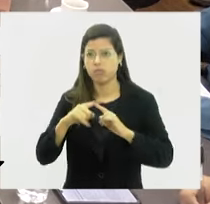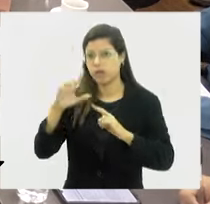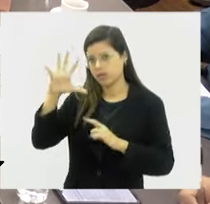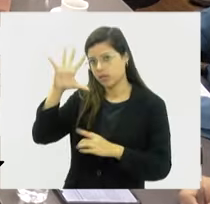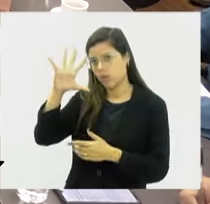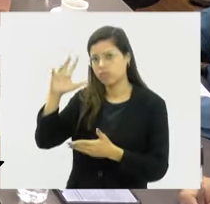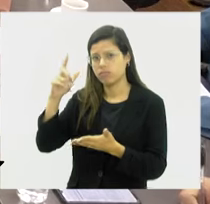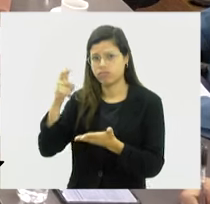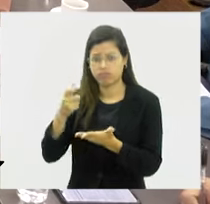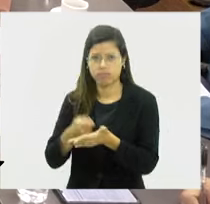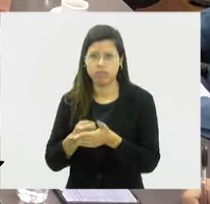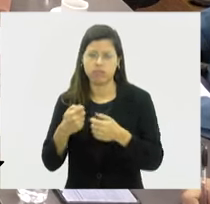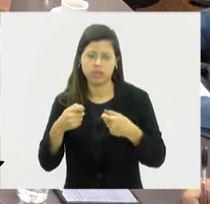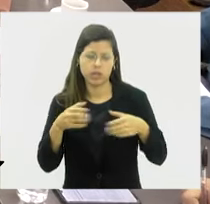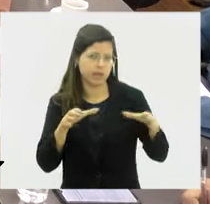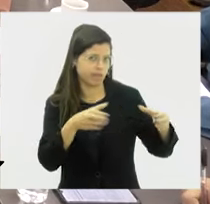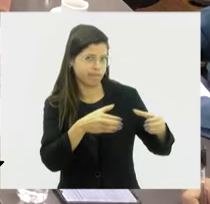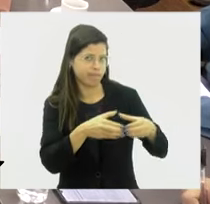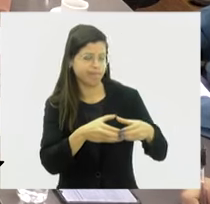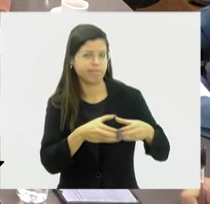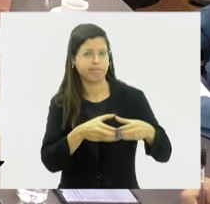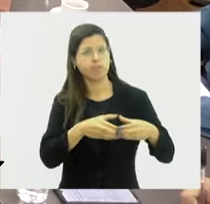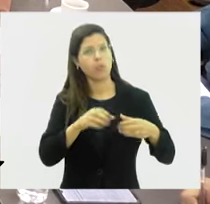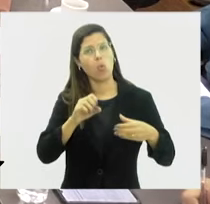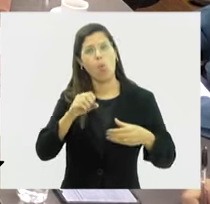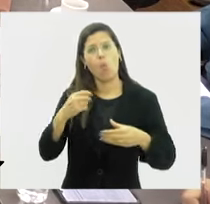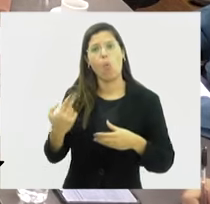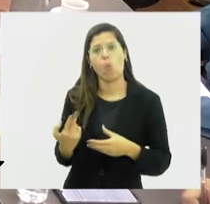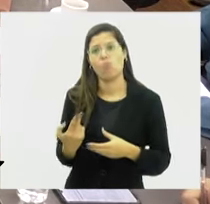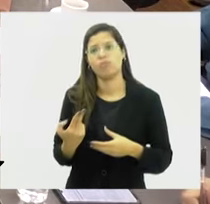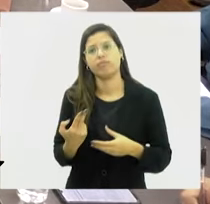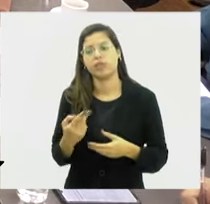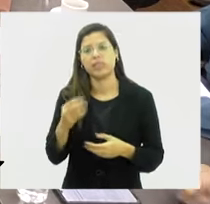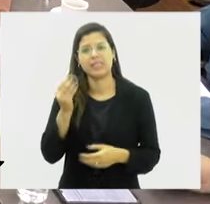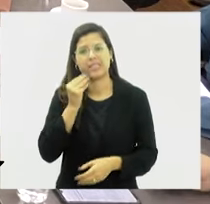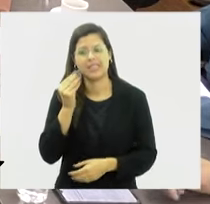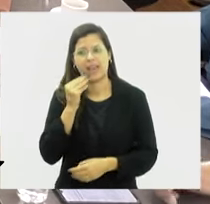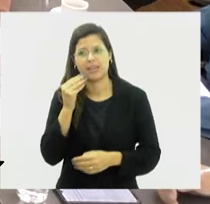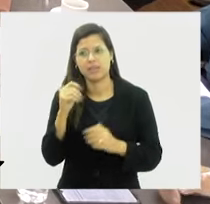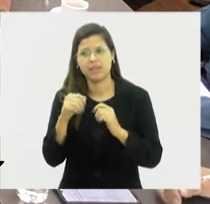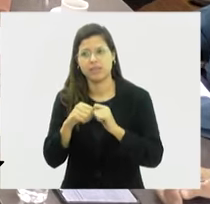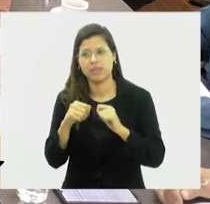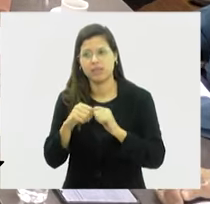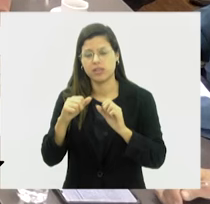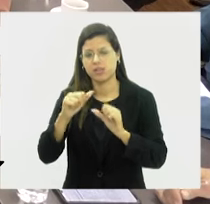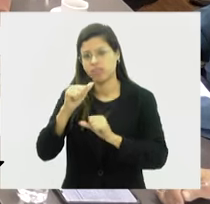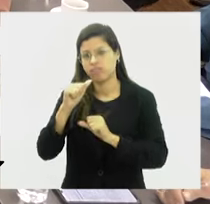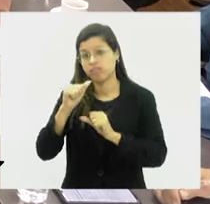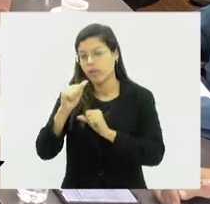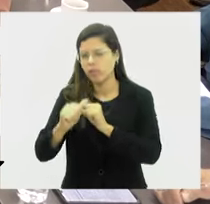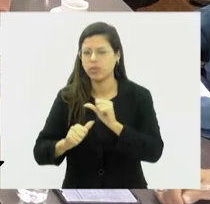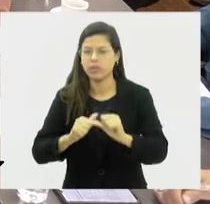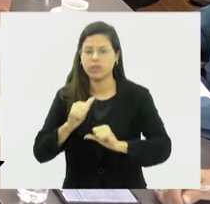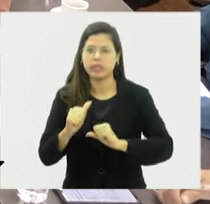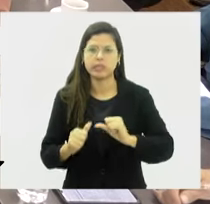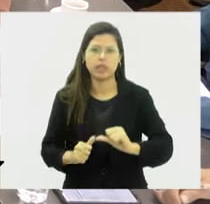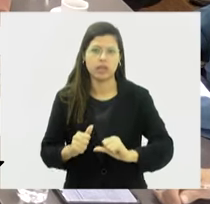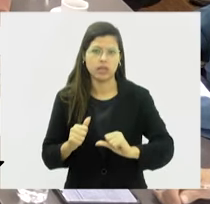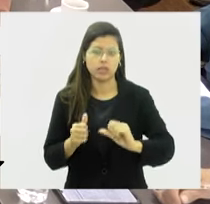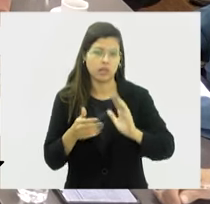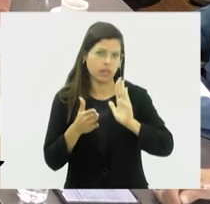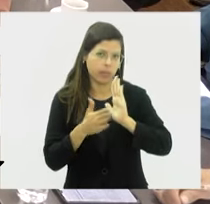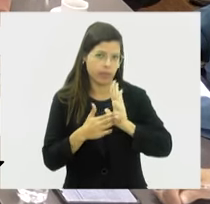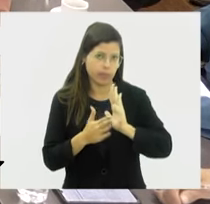que ser colegiada. Ou a gente parte para reformar, tentar fazer um trabalho aí, Hercúleo, de reforma da